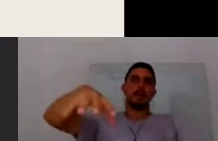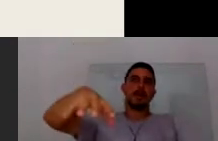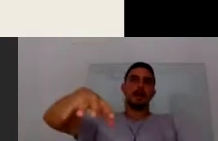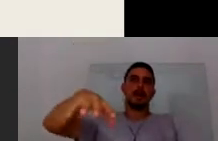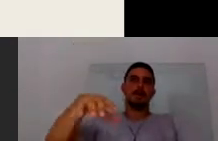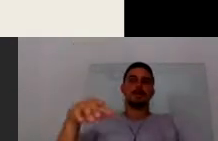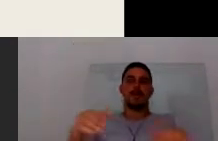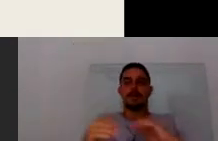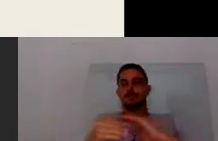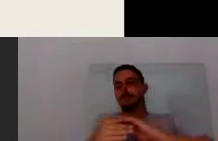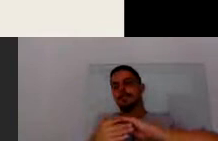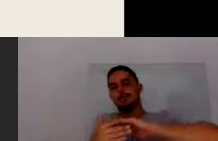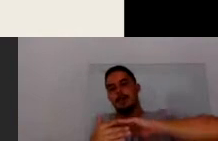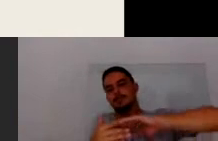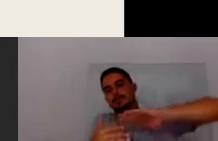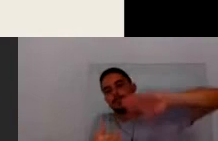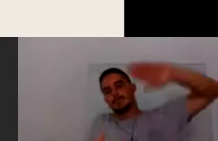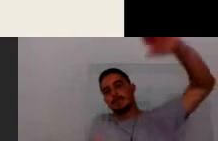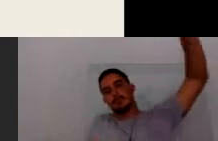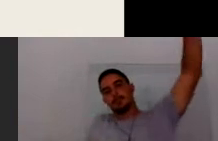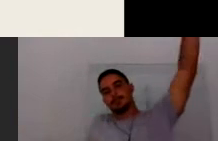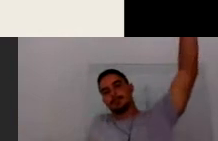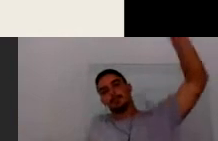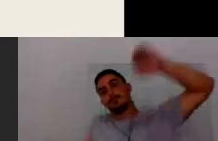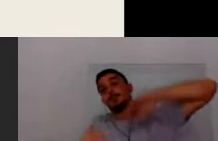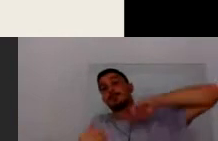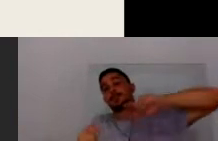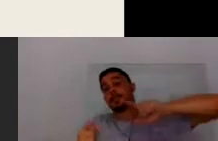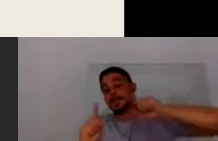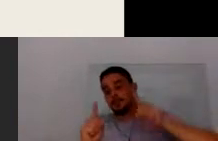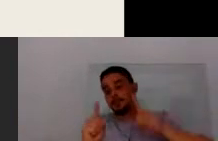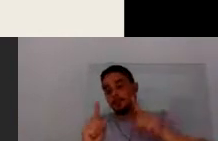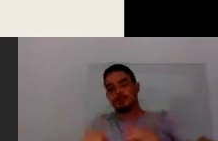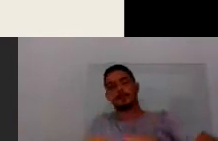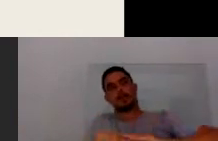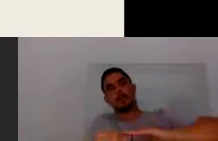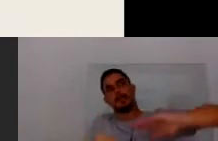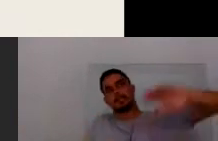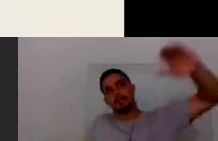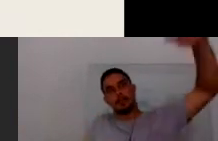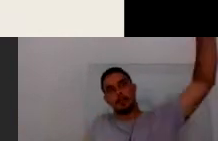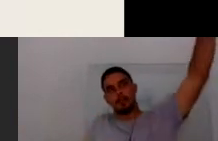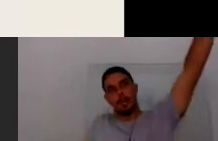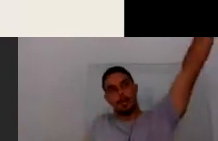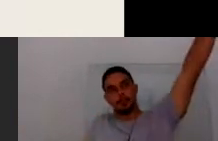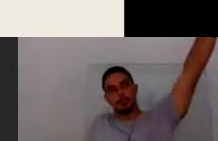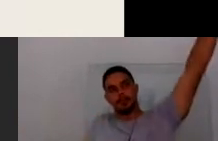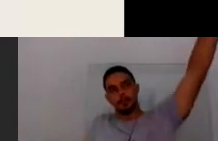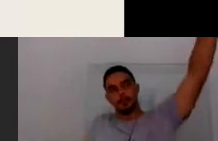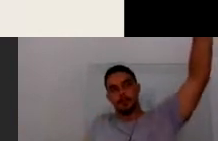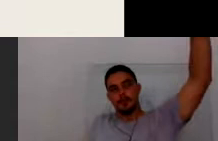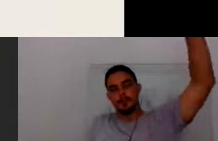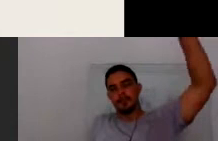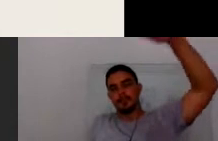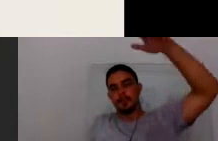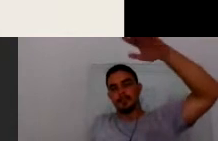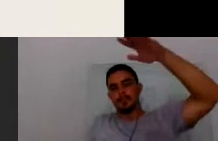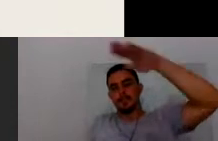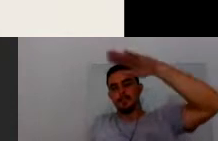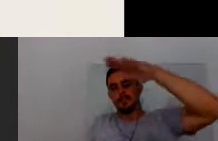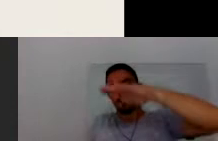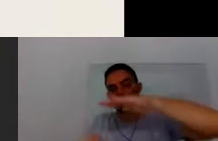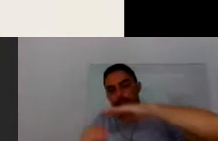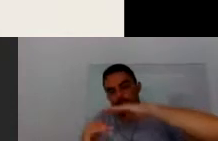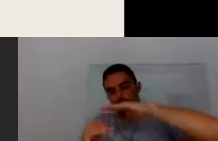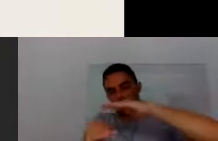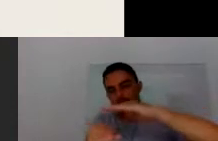você inicia a molhar ele esteja com a VIB extremamente, com a velocidade de infiltração, tá? Extremamente alta, e conforme você vai molhando,